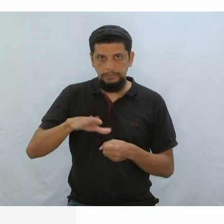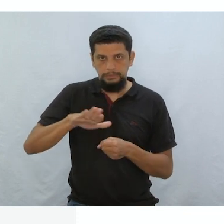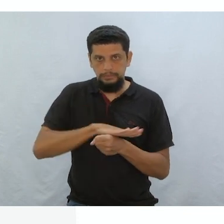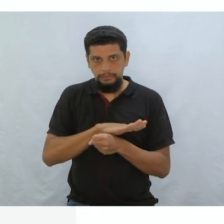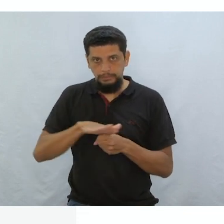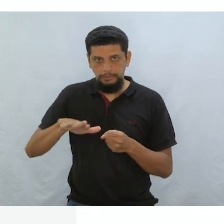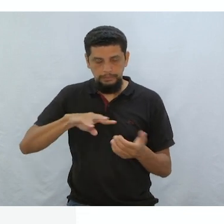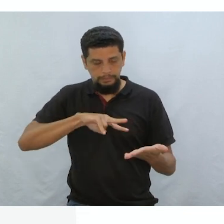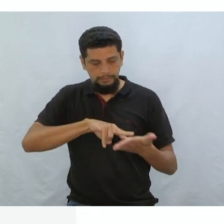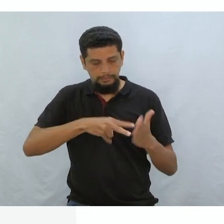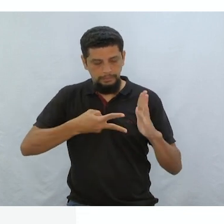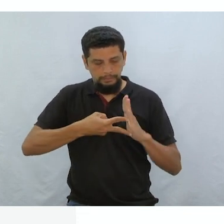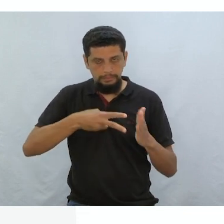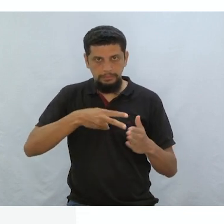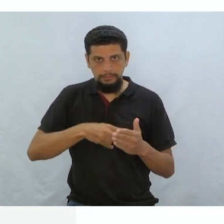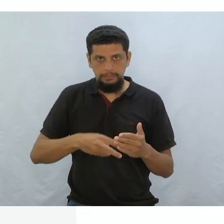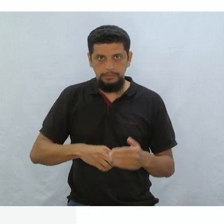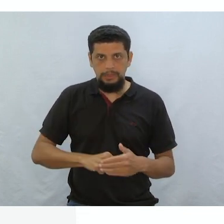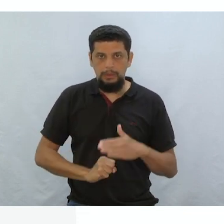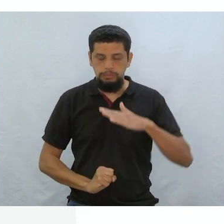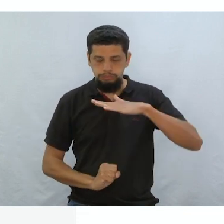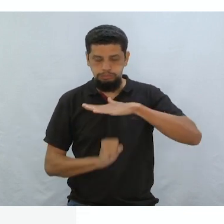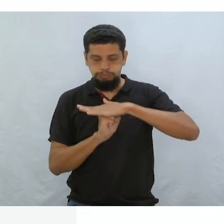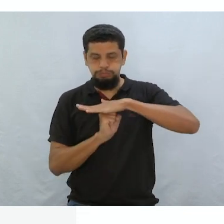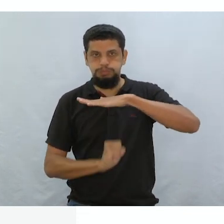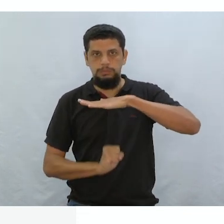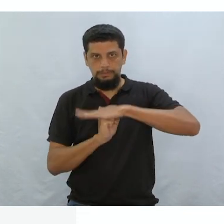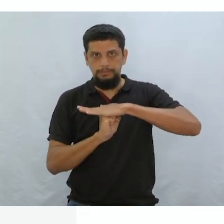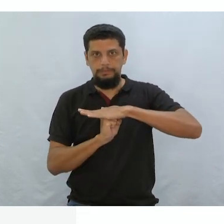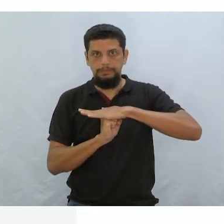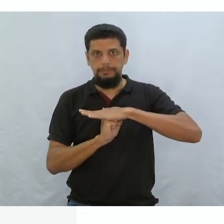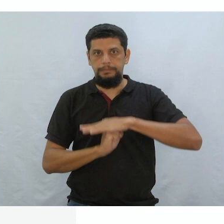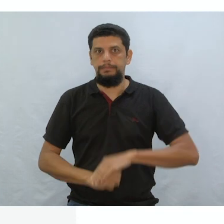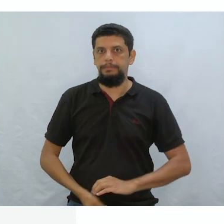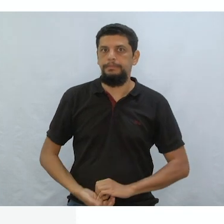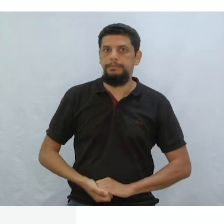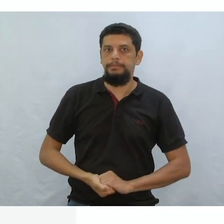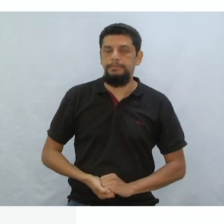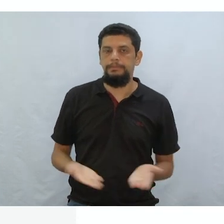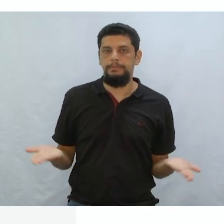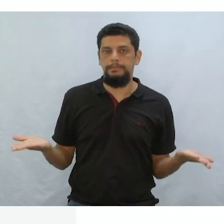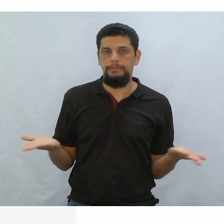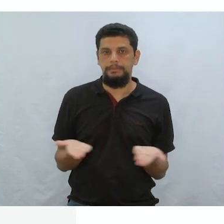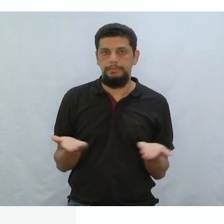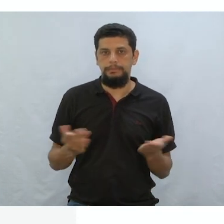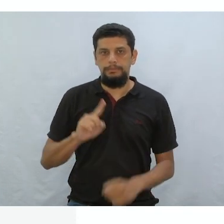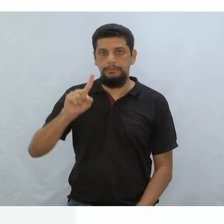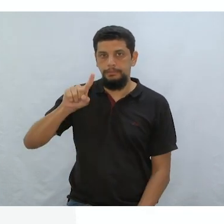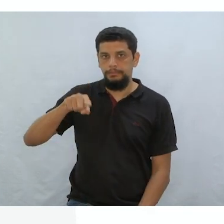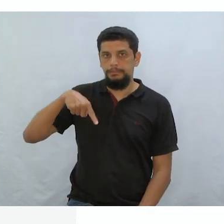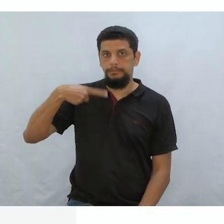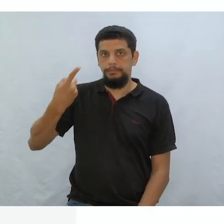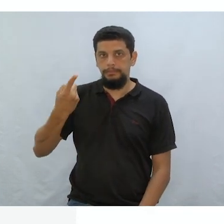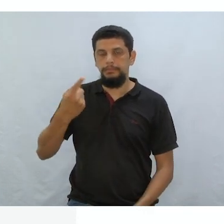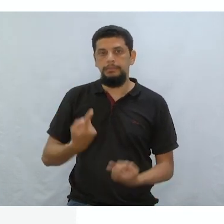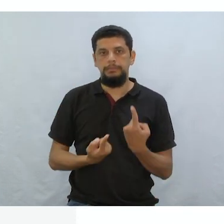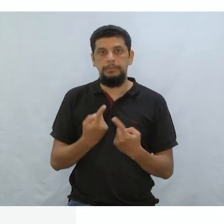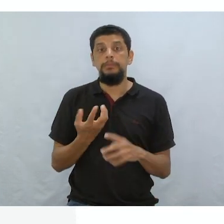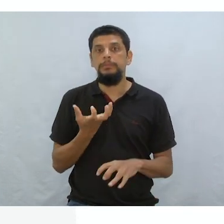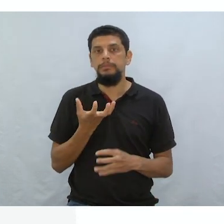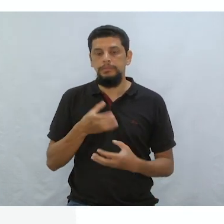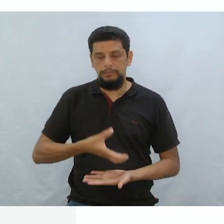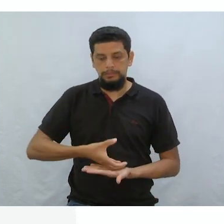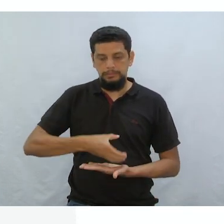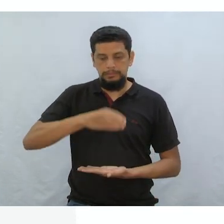Está cheio, representa que ele está com a capacidade máxima, né? Agora, o